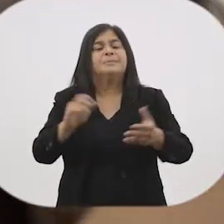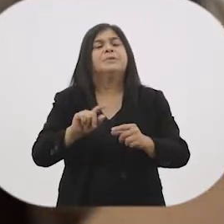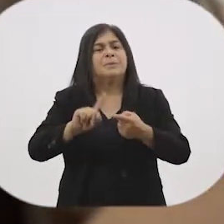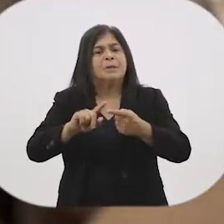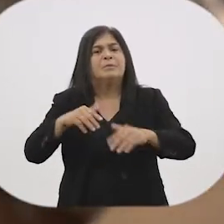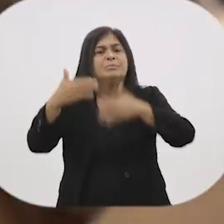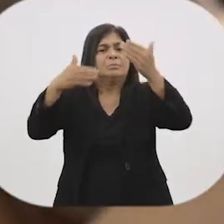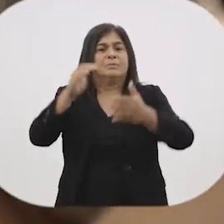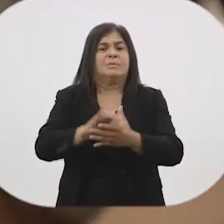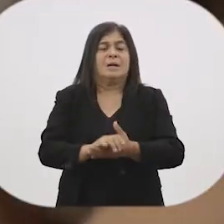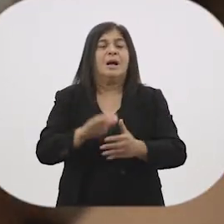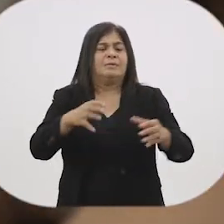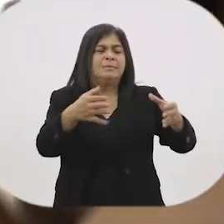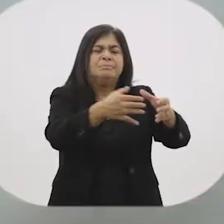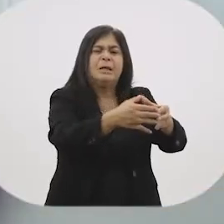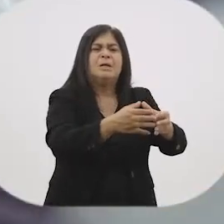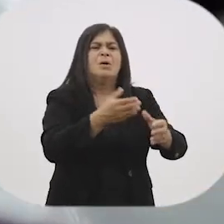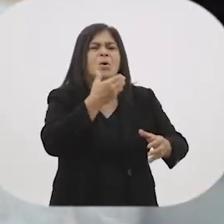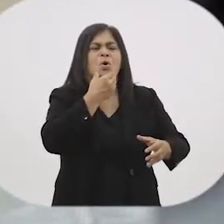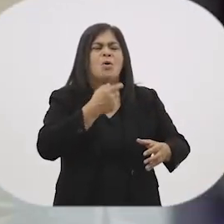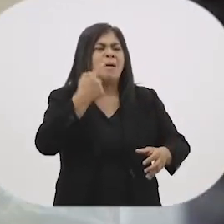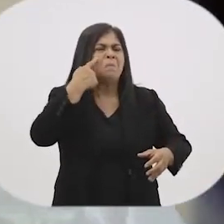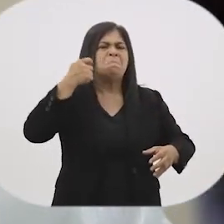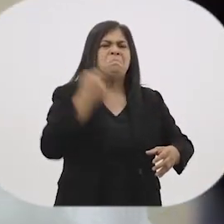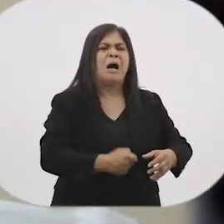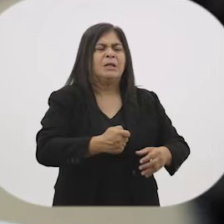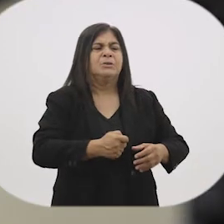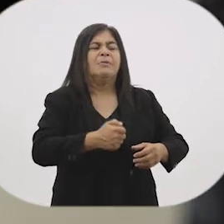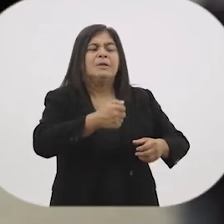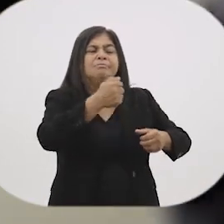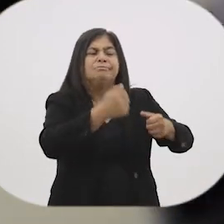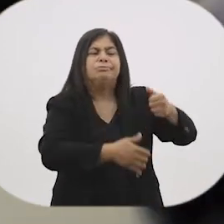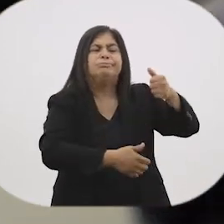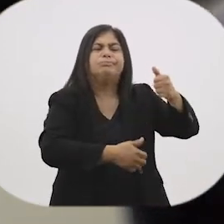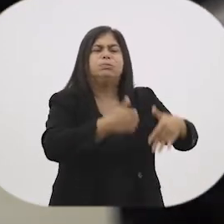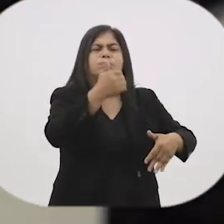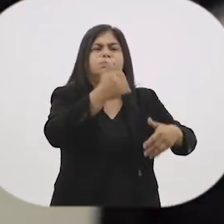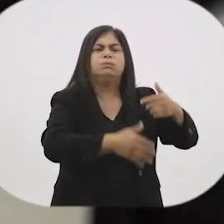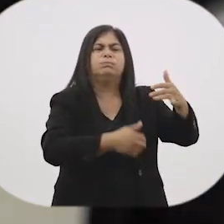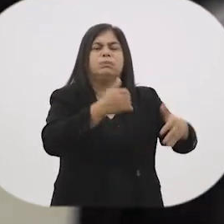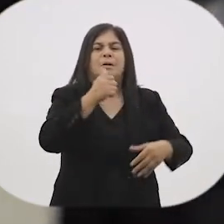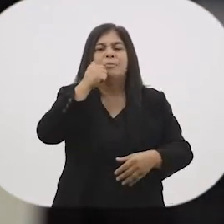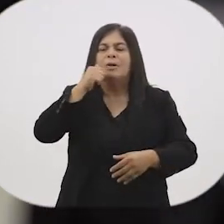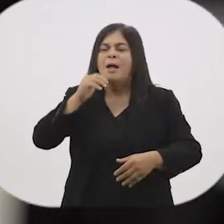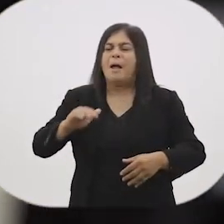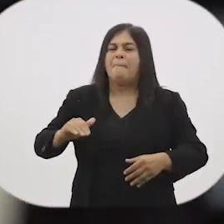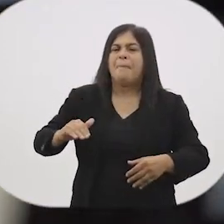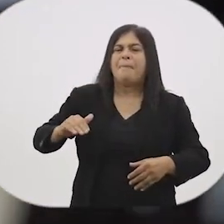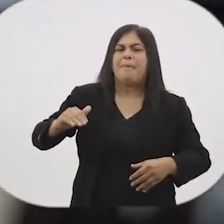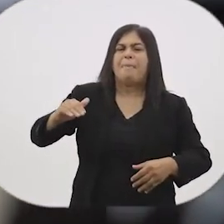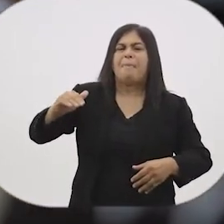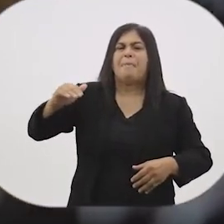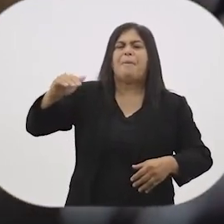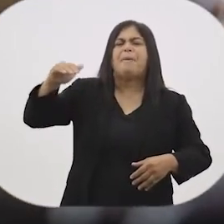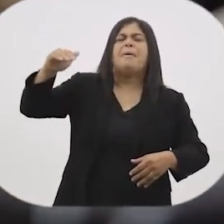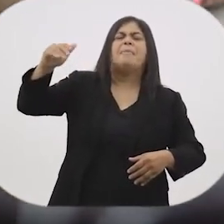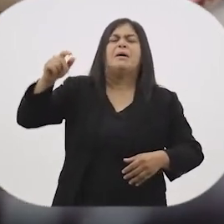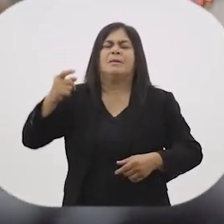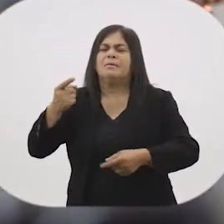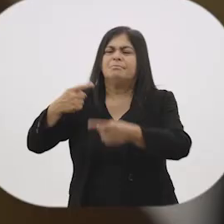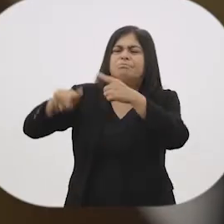encontros a cultura do machismo vai caindo aos poucos por terra elas vão ser empoderando e redescobrindo